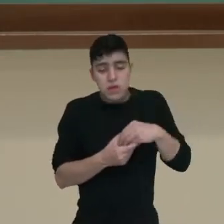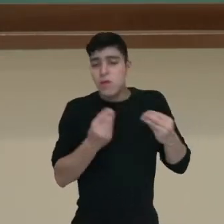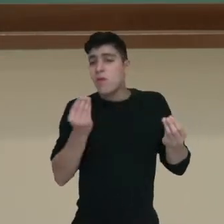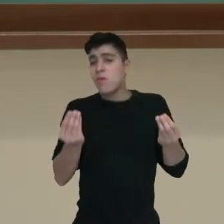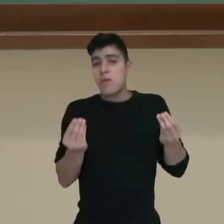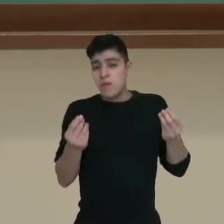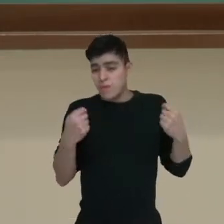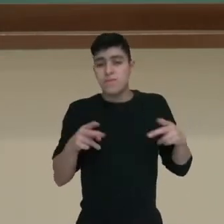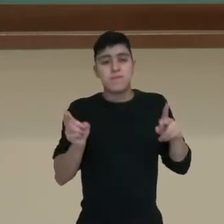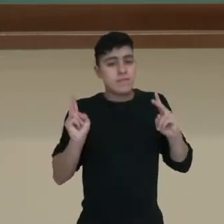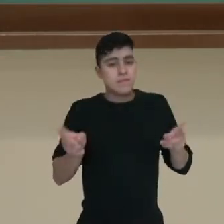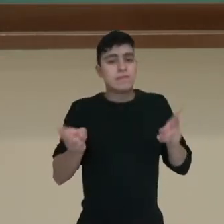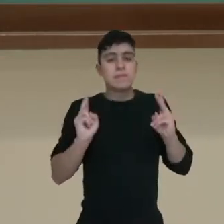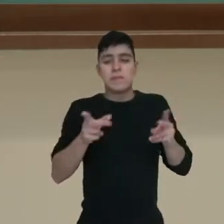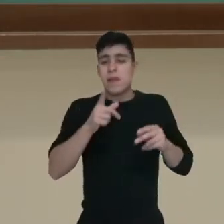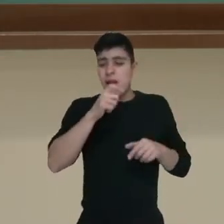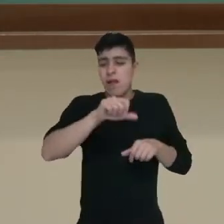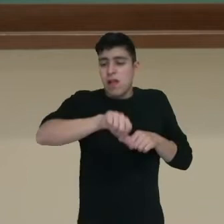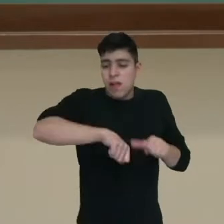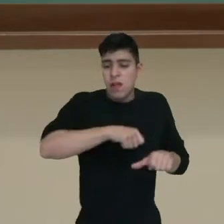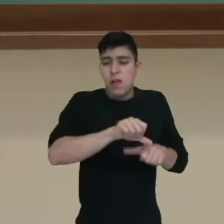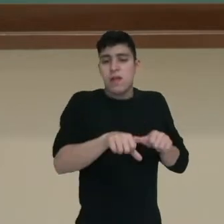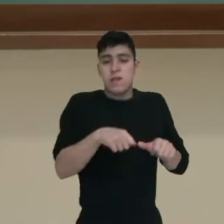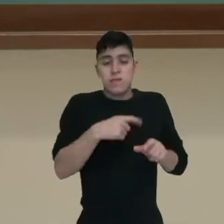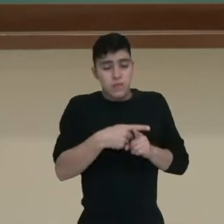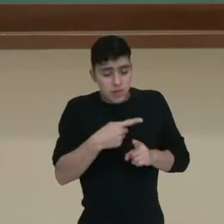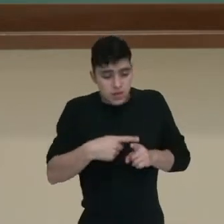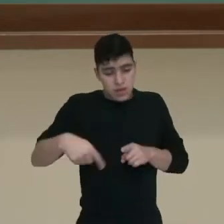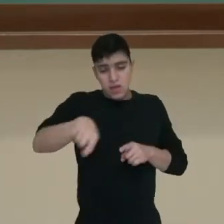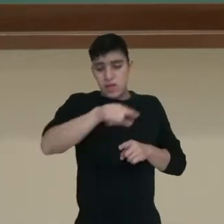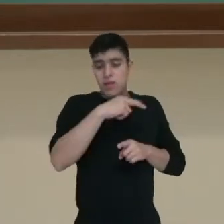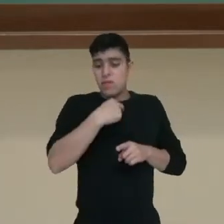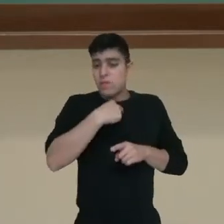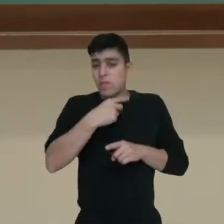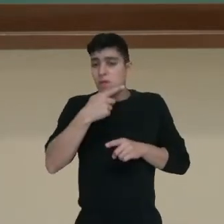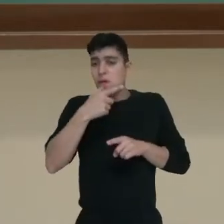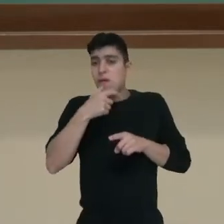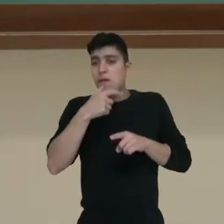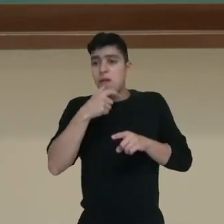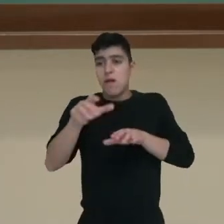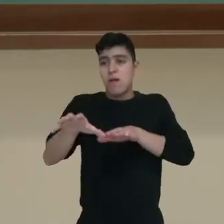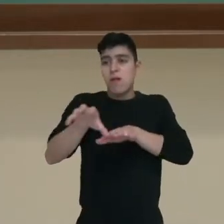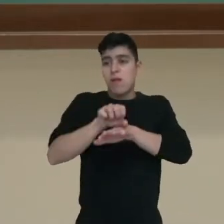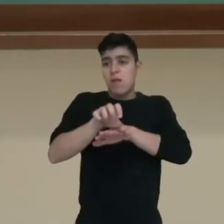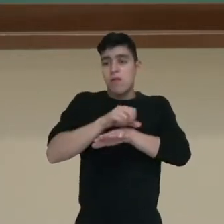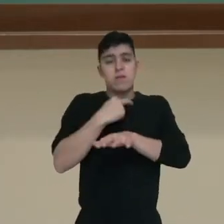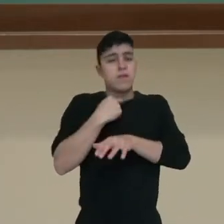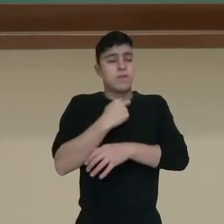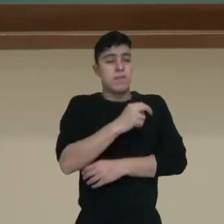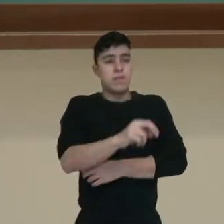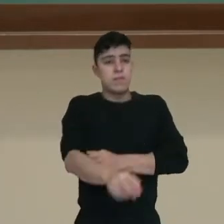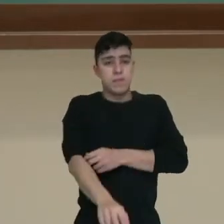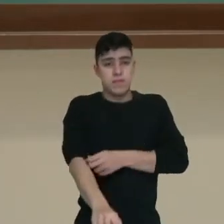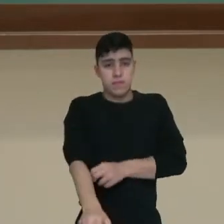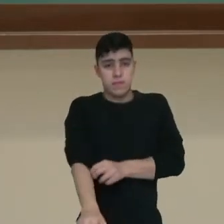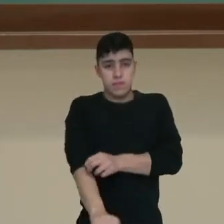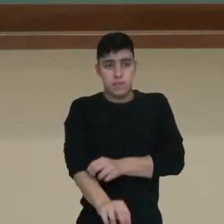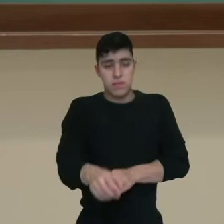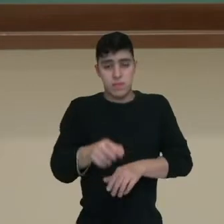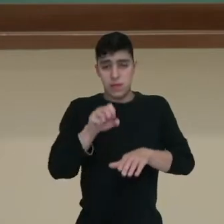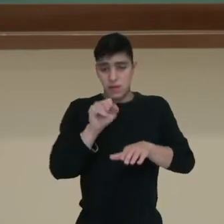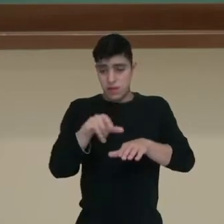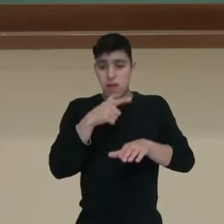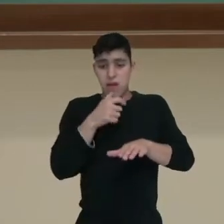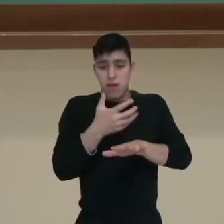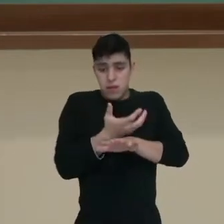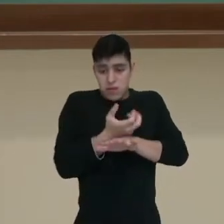acontecer o tempo todo, justamente para que a água não entre muito através de osmose. Quando acontece da água entrar no corpo desses seres vivos,